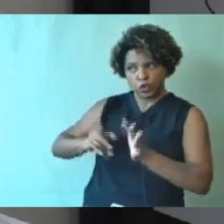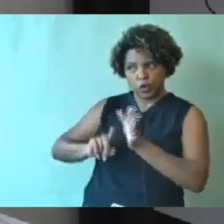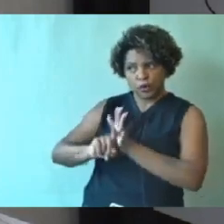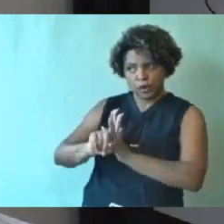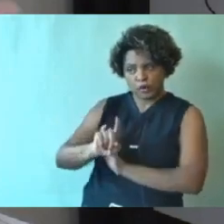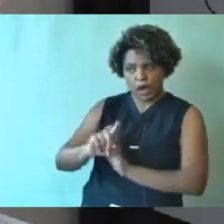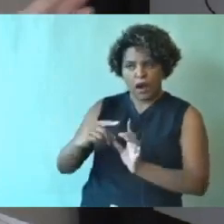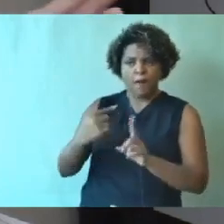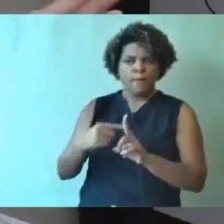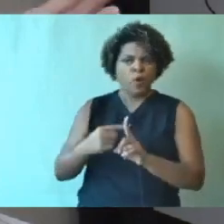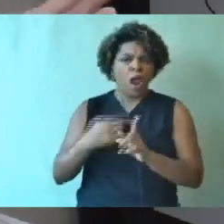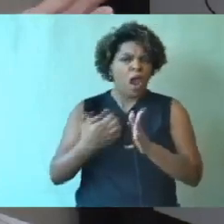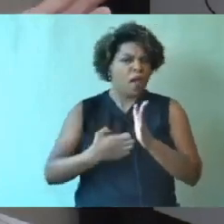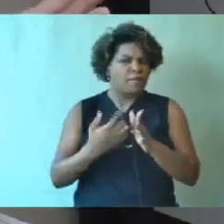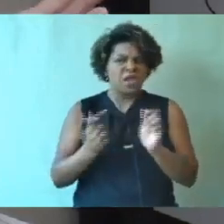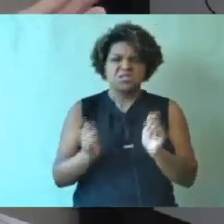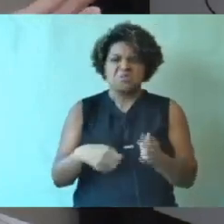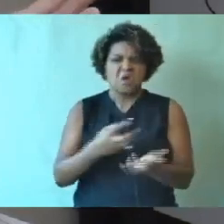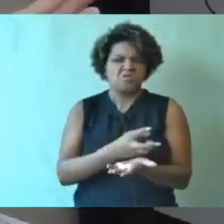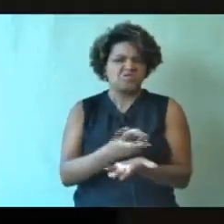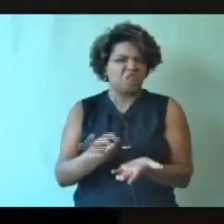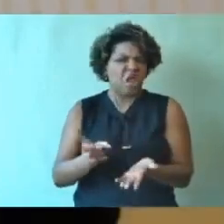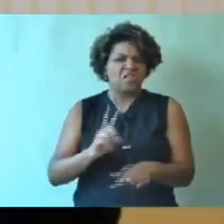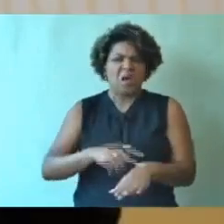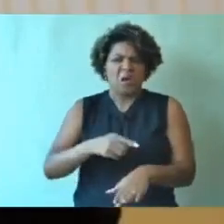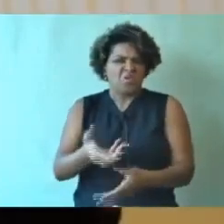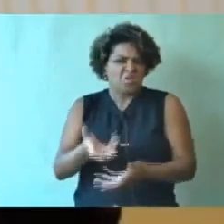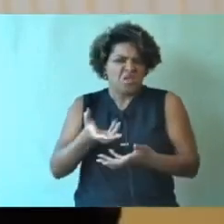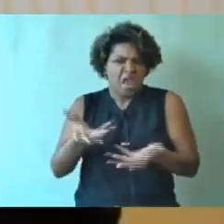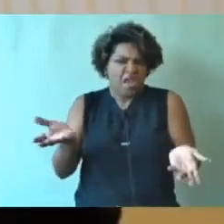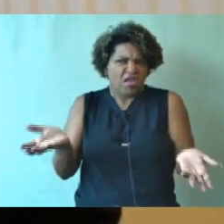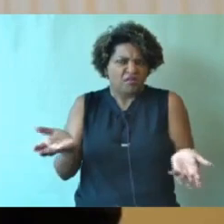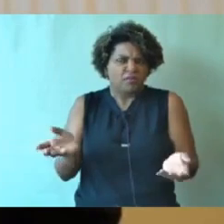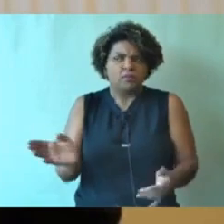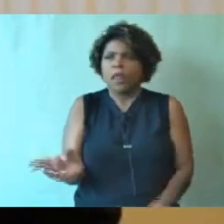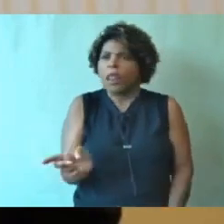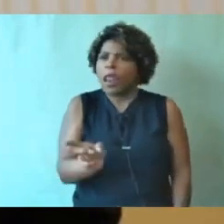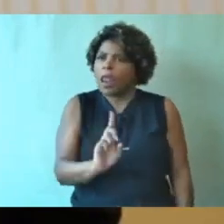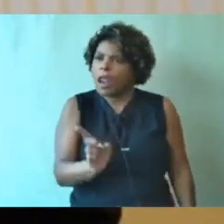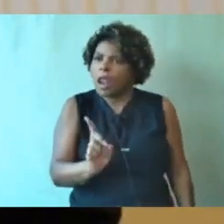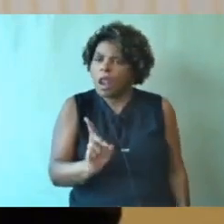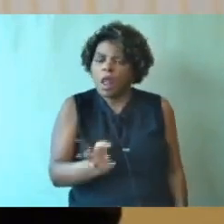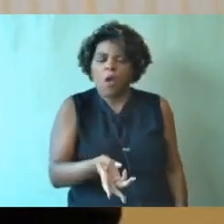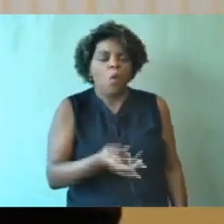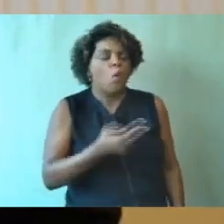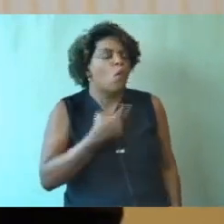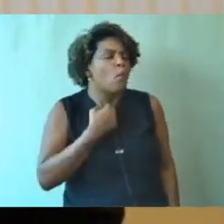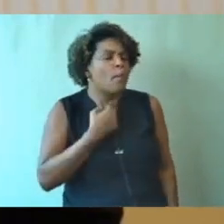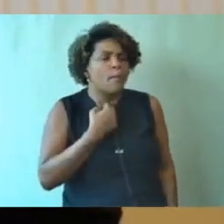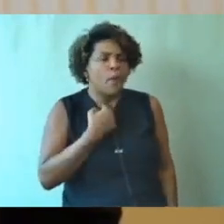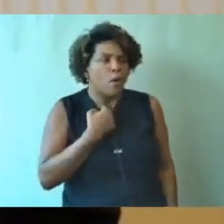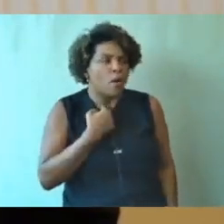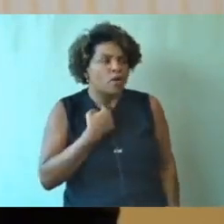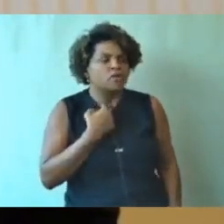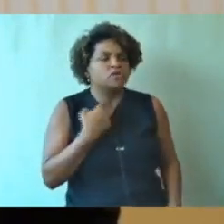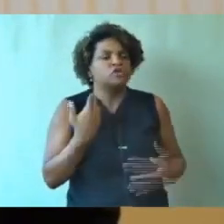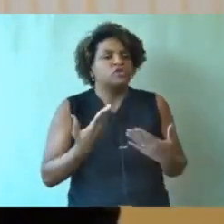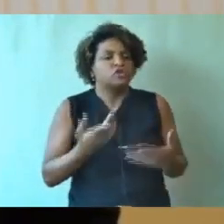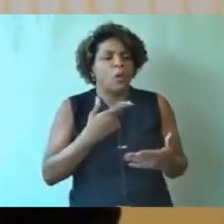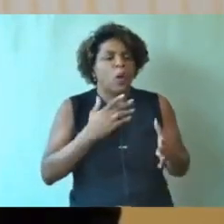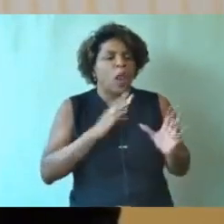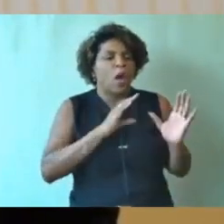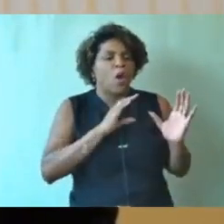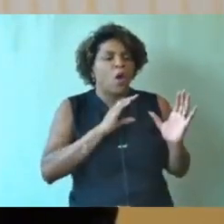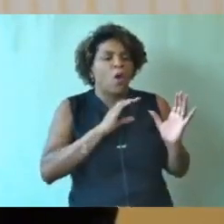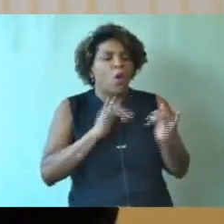hora que, se ela quiser, eu parei a operação. Não, não pode. Tanto é que ela comunicou o consórcio para encontrarmos uma